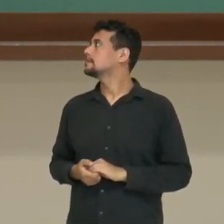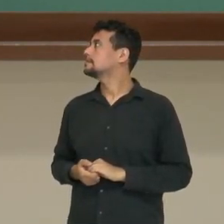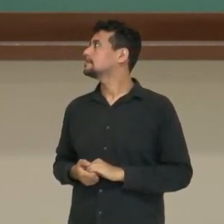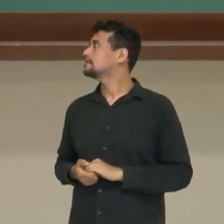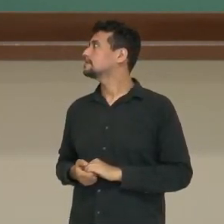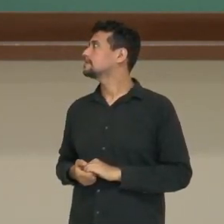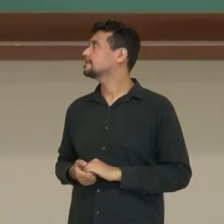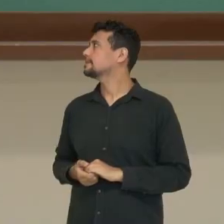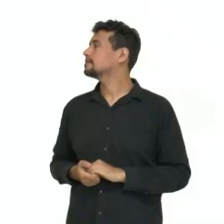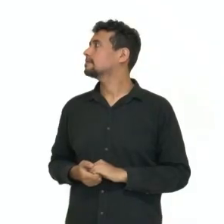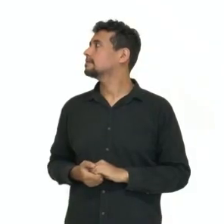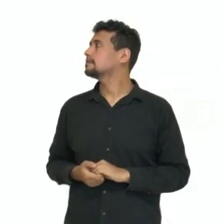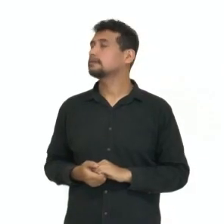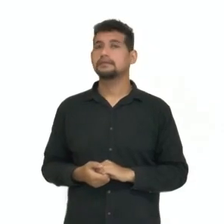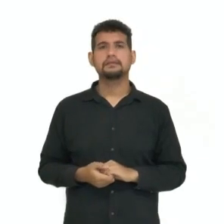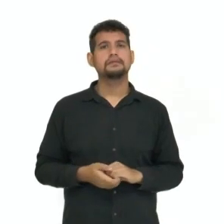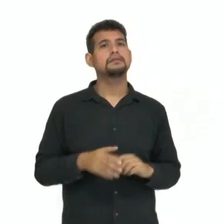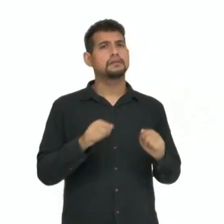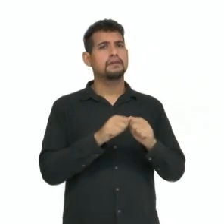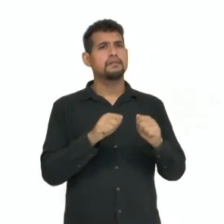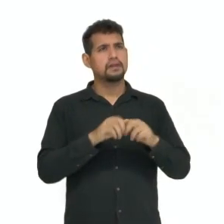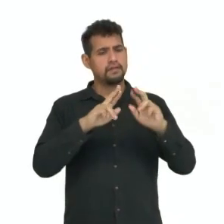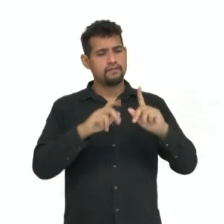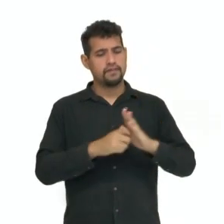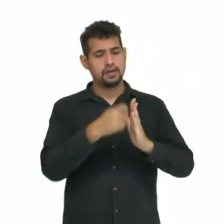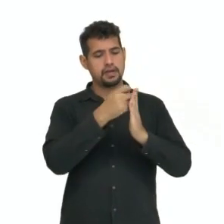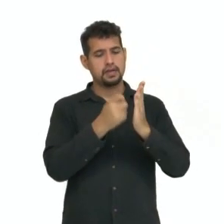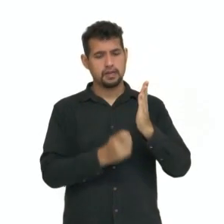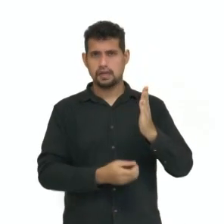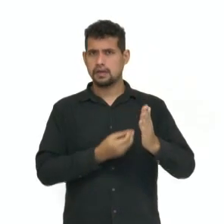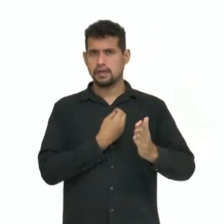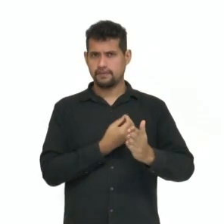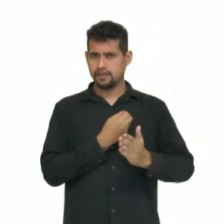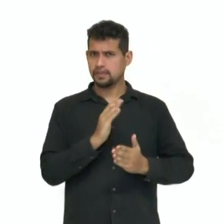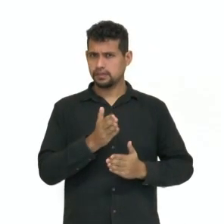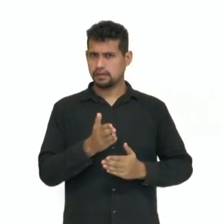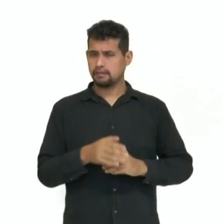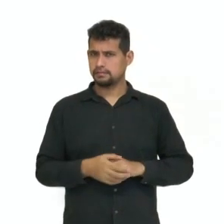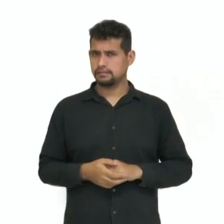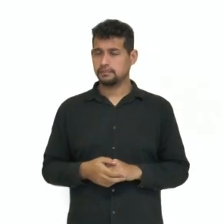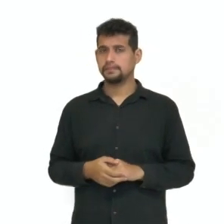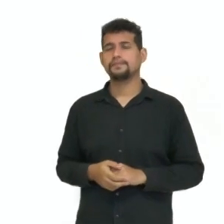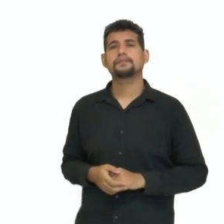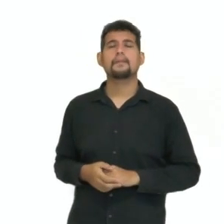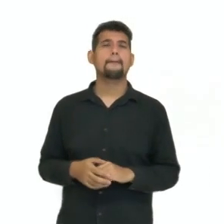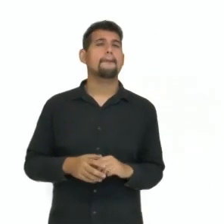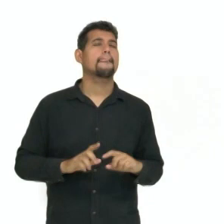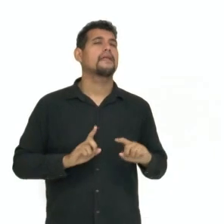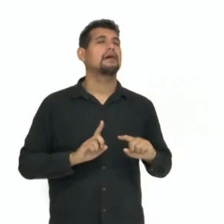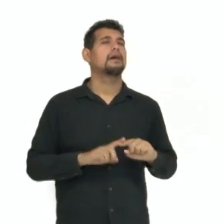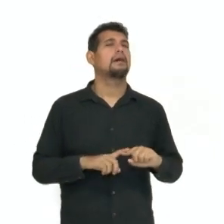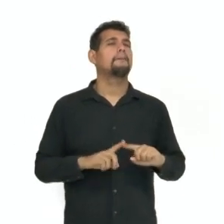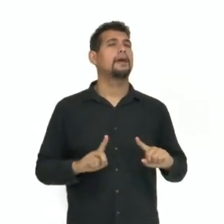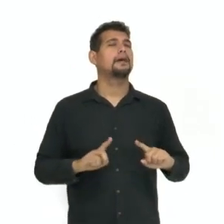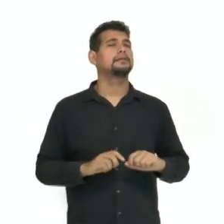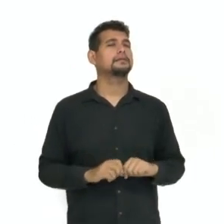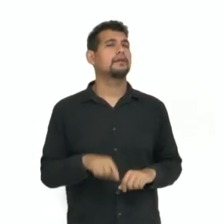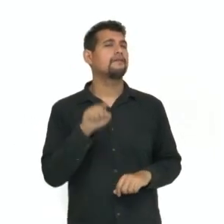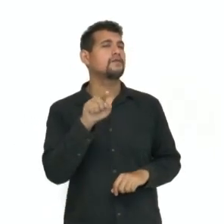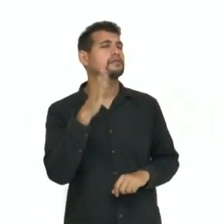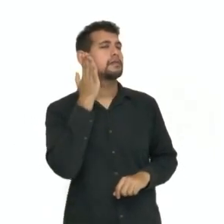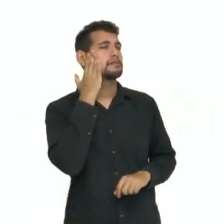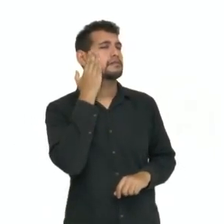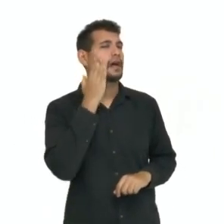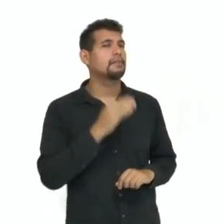Então eu te pergunto, você já fez muitas redações em sua vida acadêmica, não é verdade? Mas será que você sabe mesmo